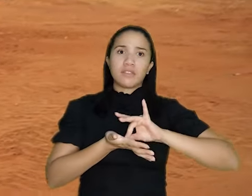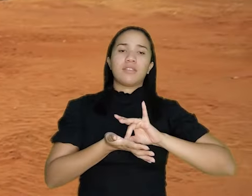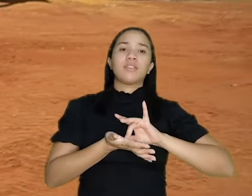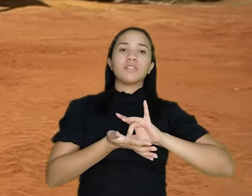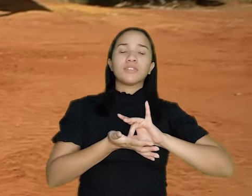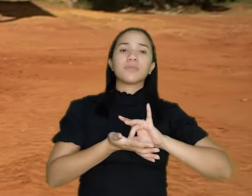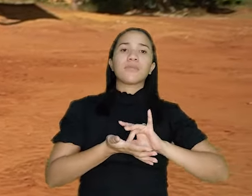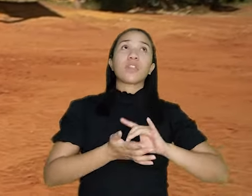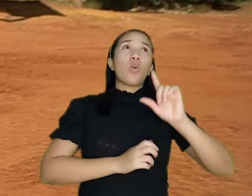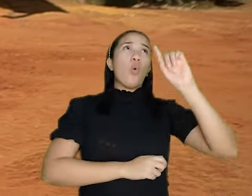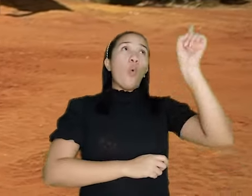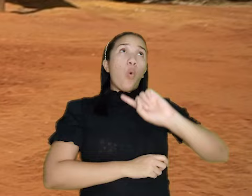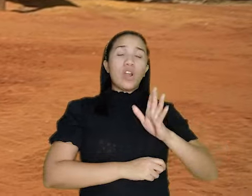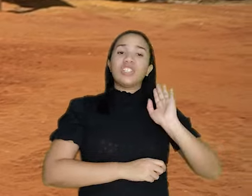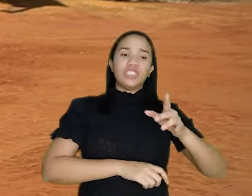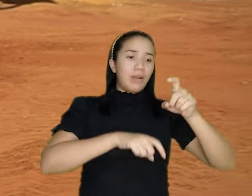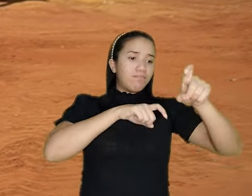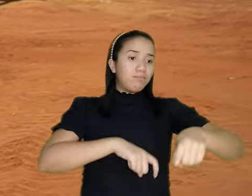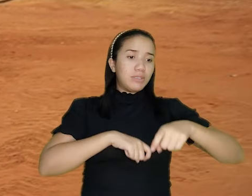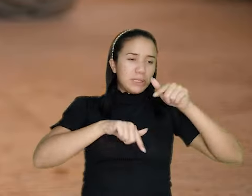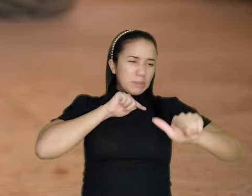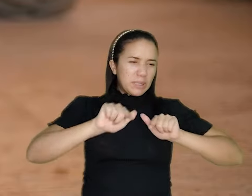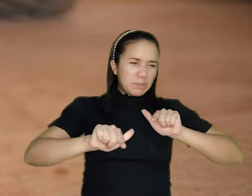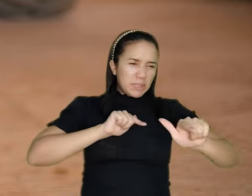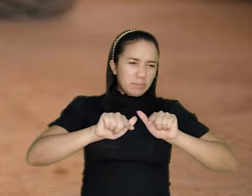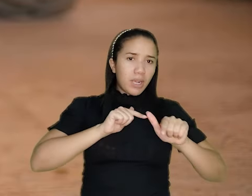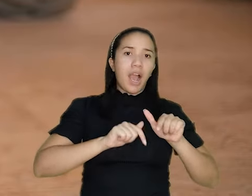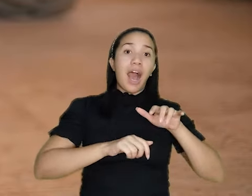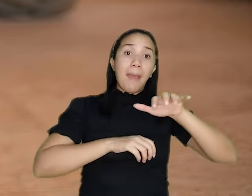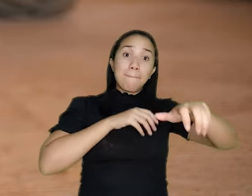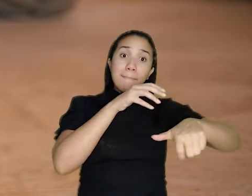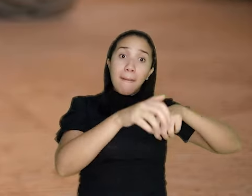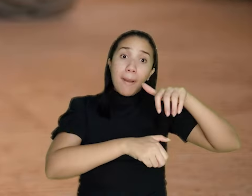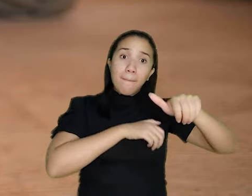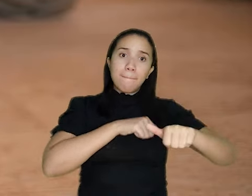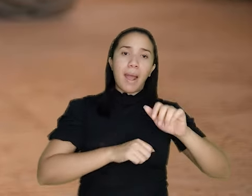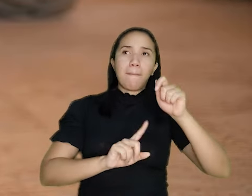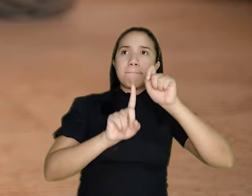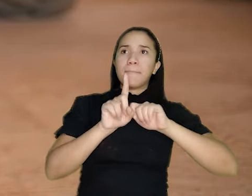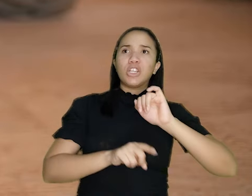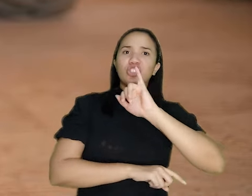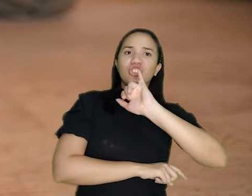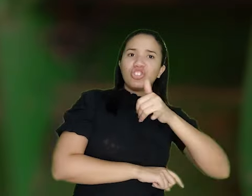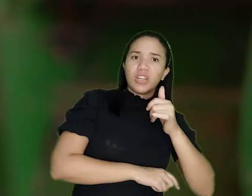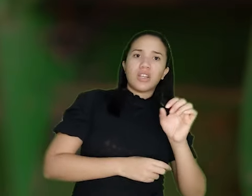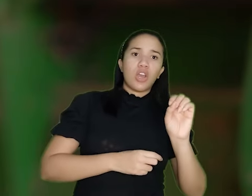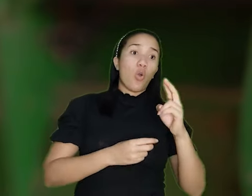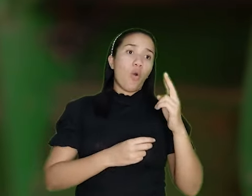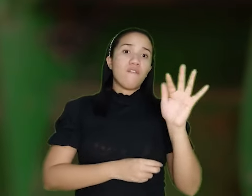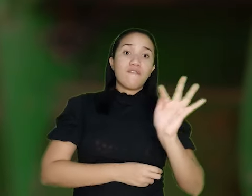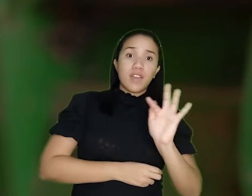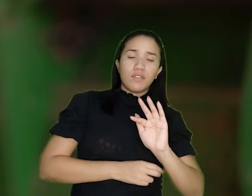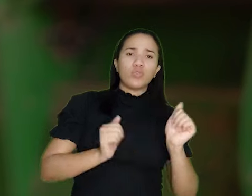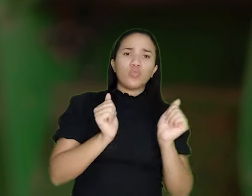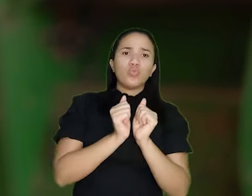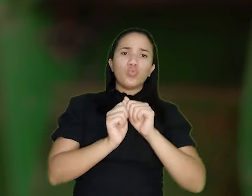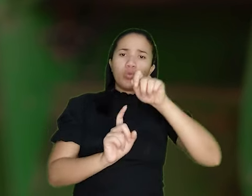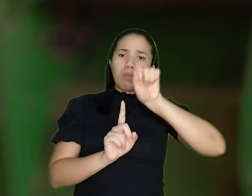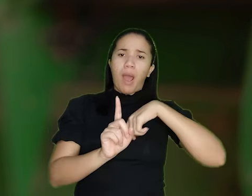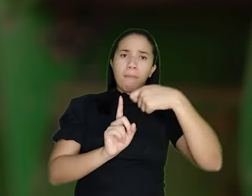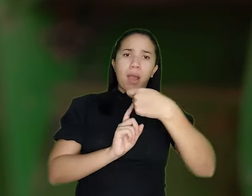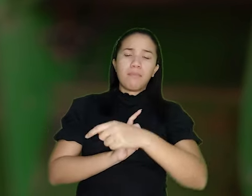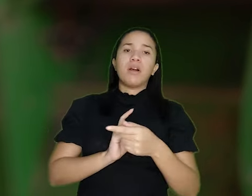mesmo. Nos outros trovejou, nós já estamos plantando. A gente colhe essa safra em janeiro, no máximo em fevereiro. Junto com o plantio do